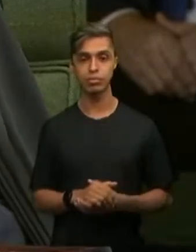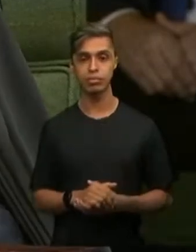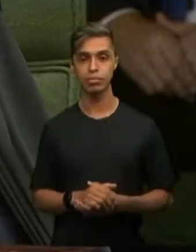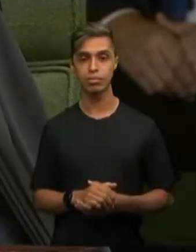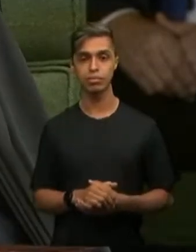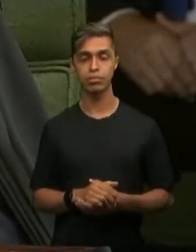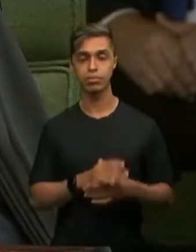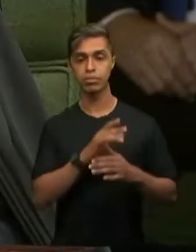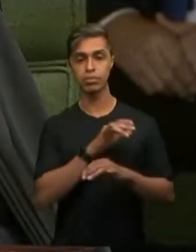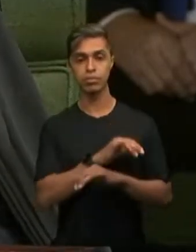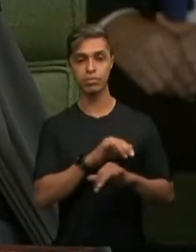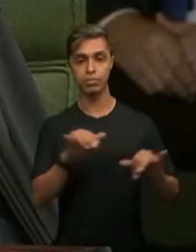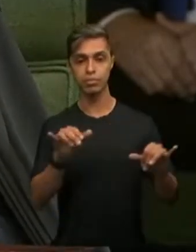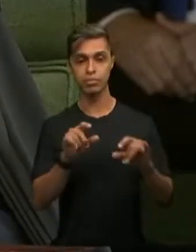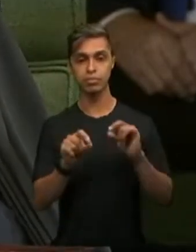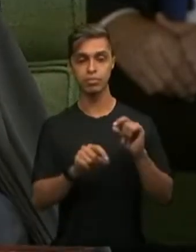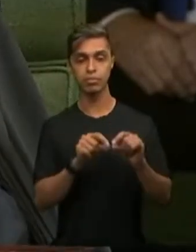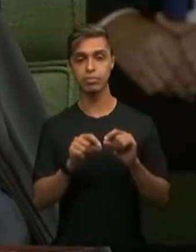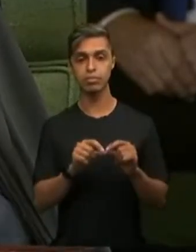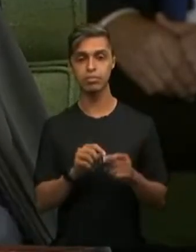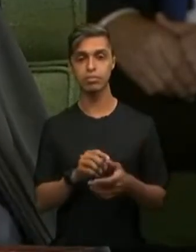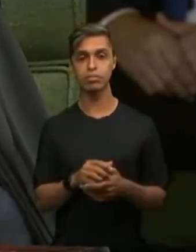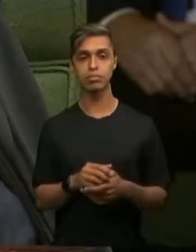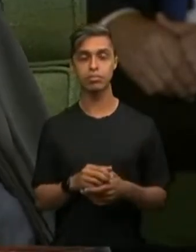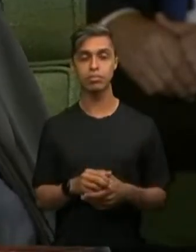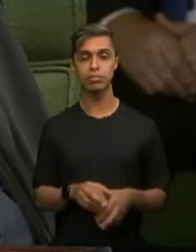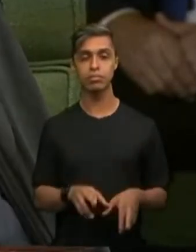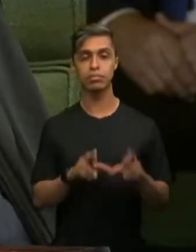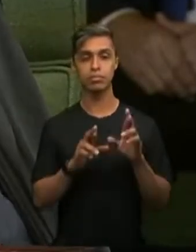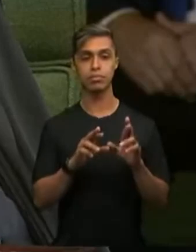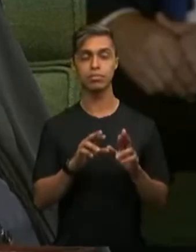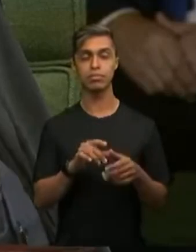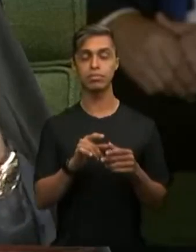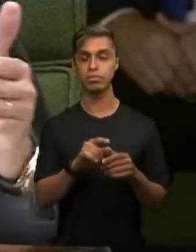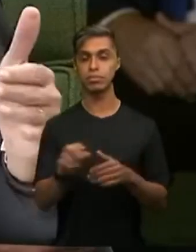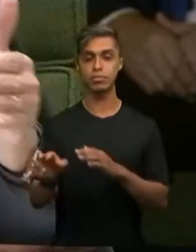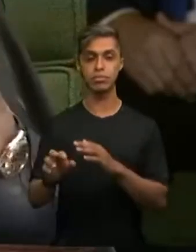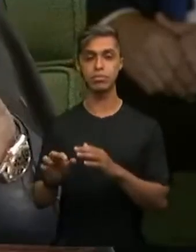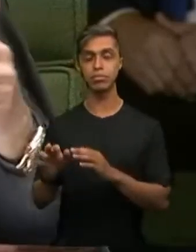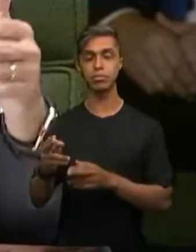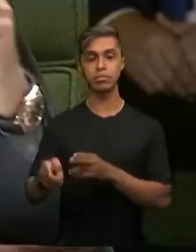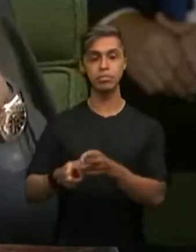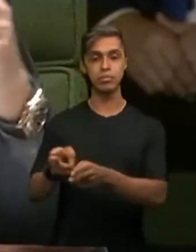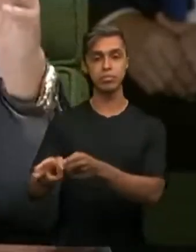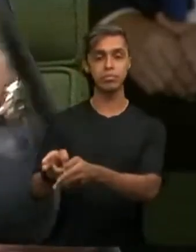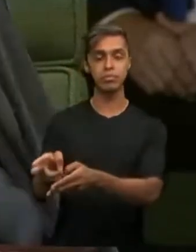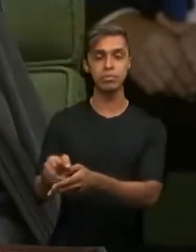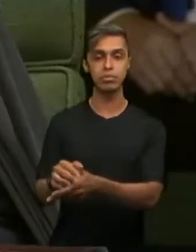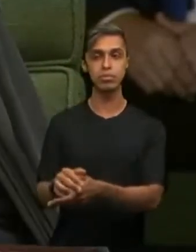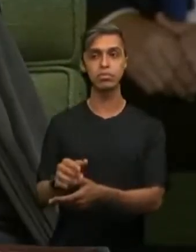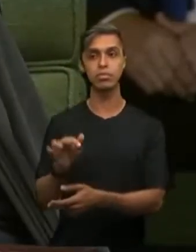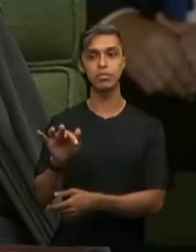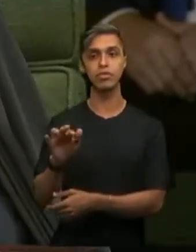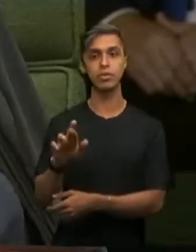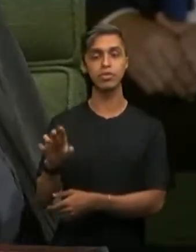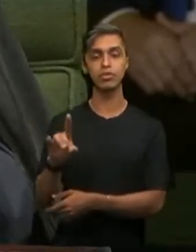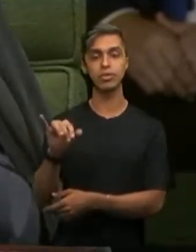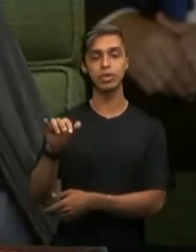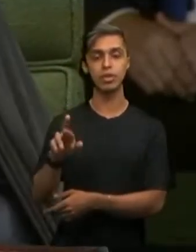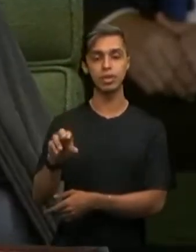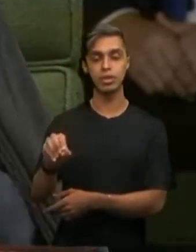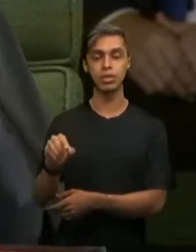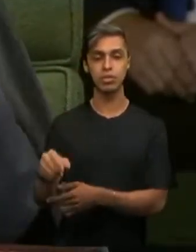aí saiu uma notícia de que foram os torcedores do Ferroviário portanto um terceiro time lá eh que